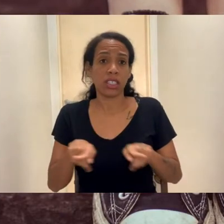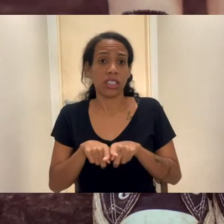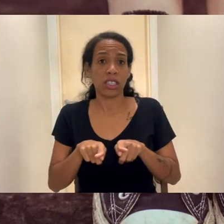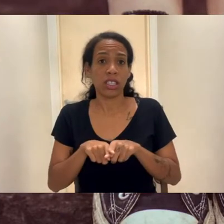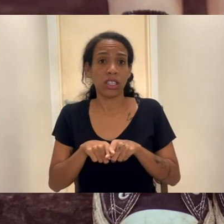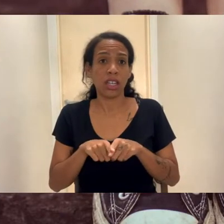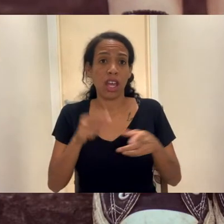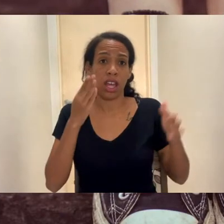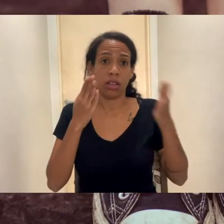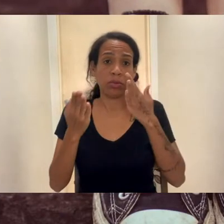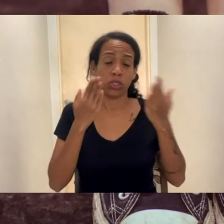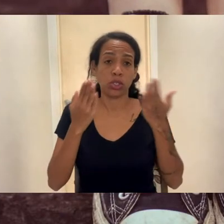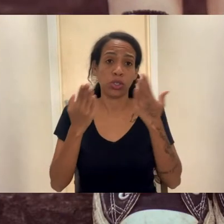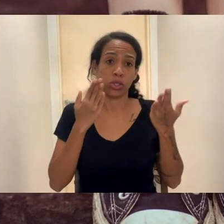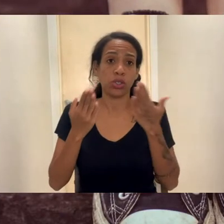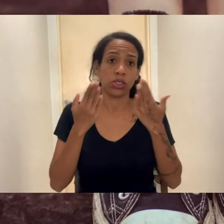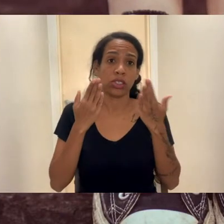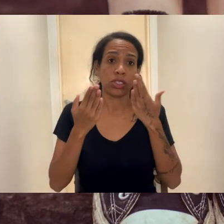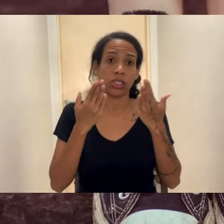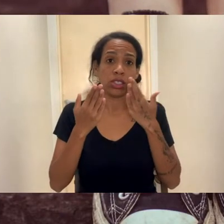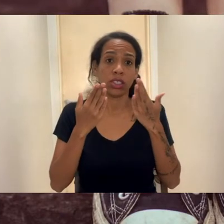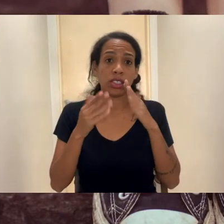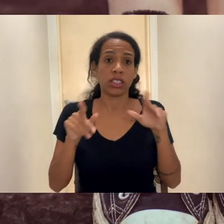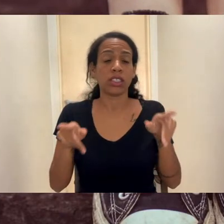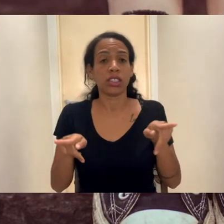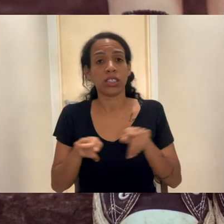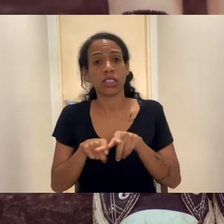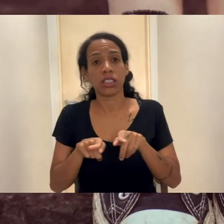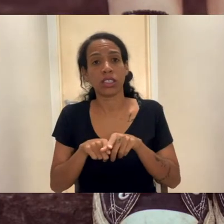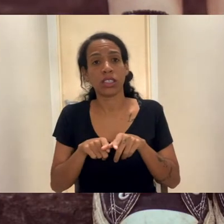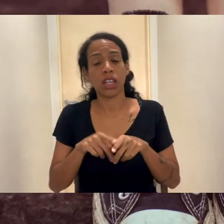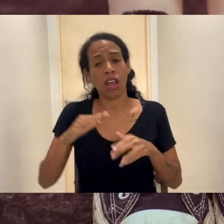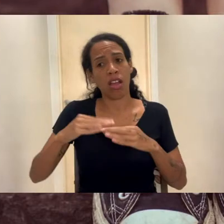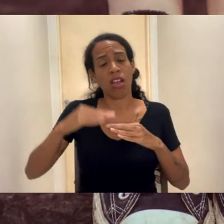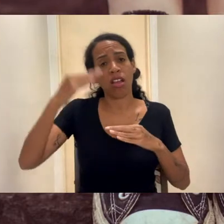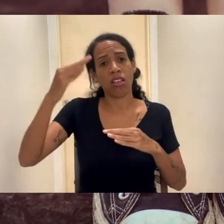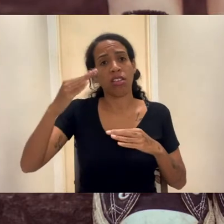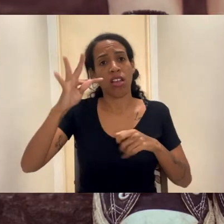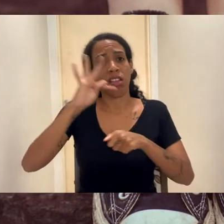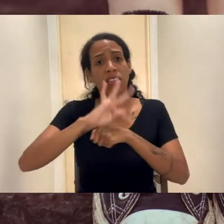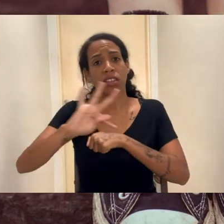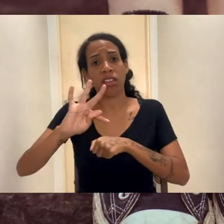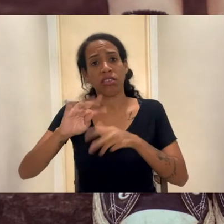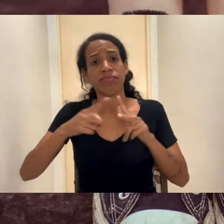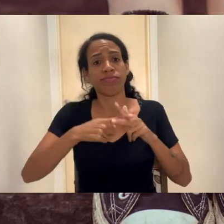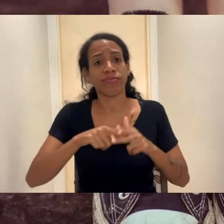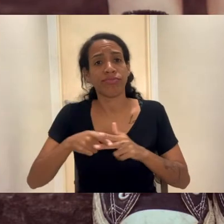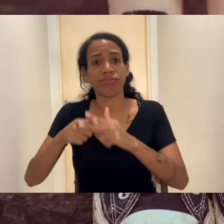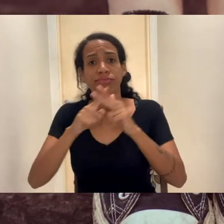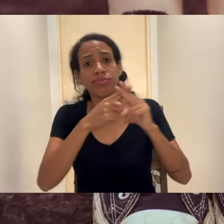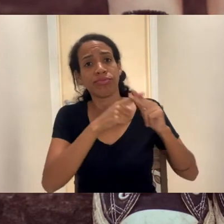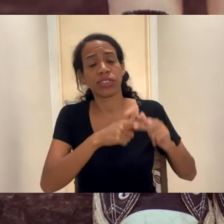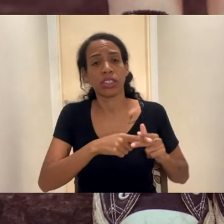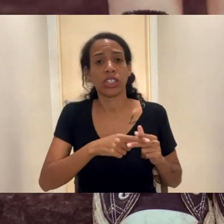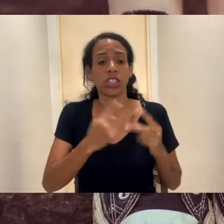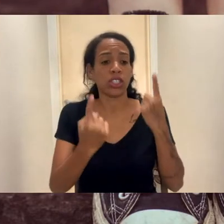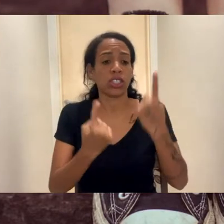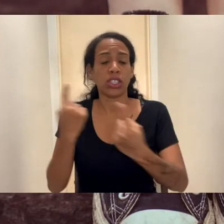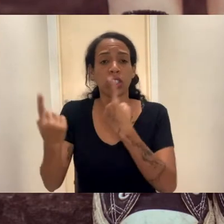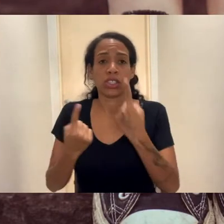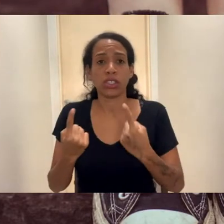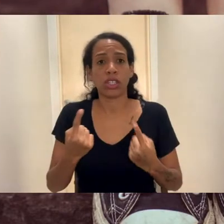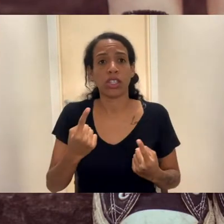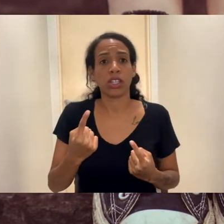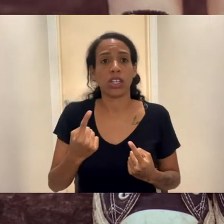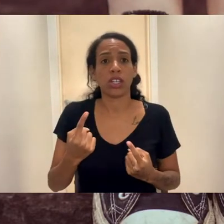da psicologia, né, atuar para além de técnicas e ferramentas de um atendimento individual com um